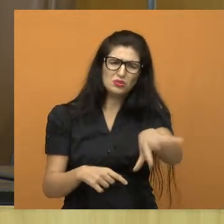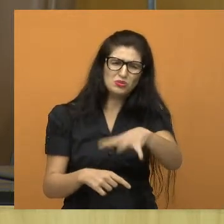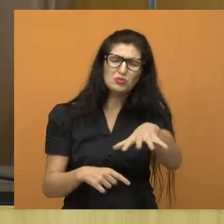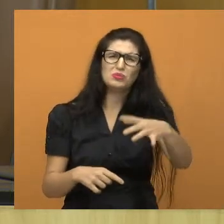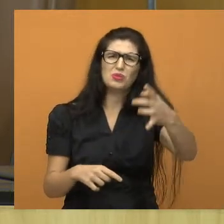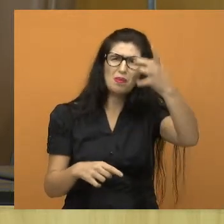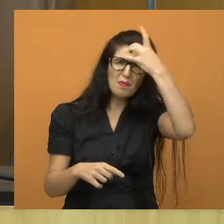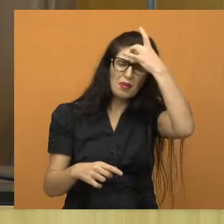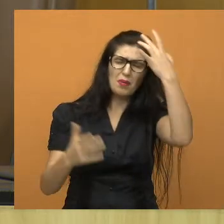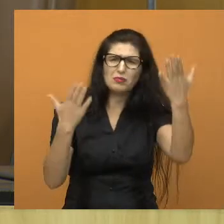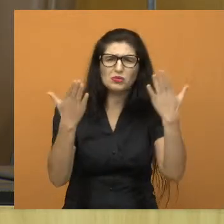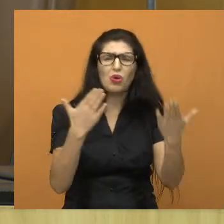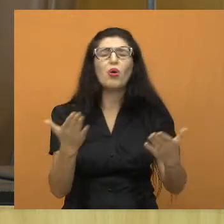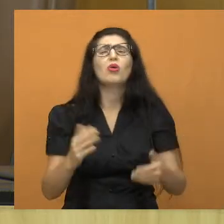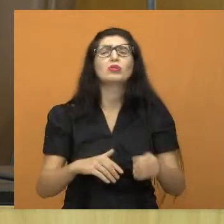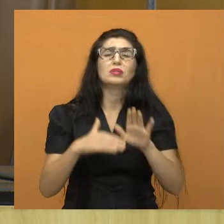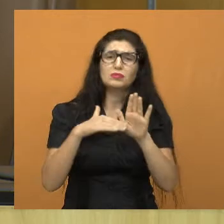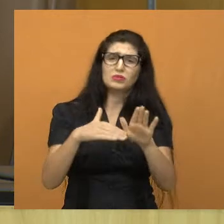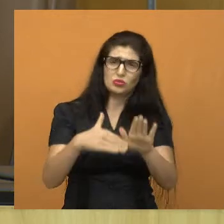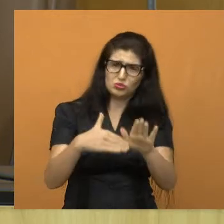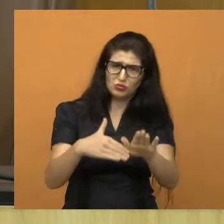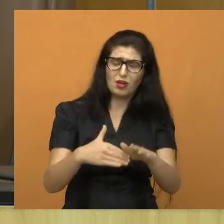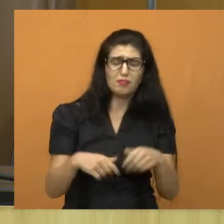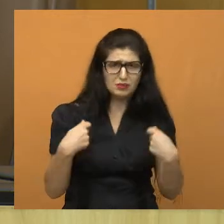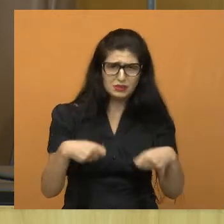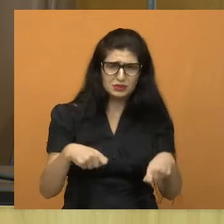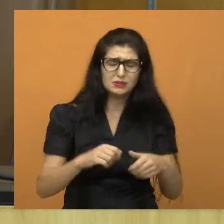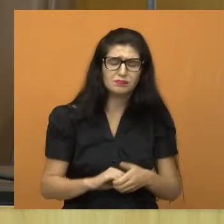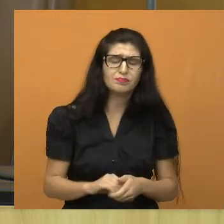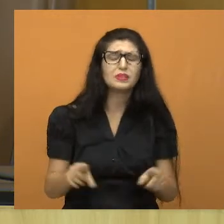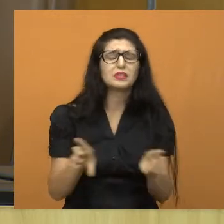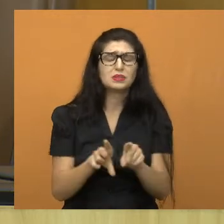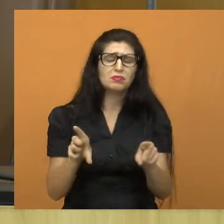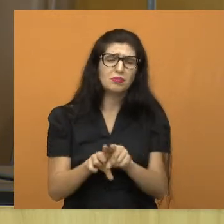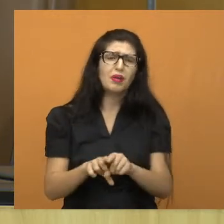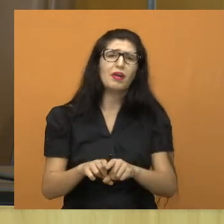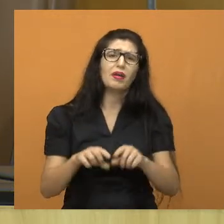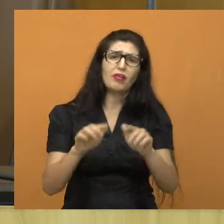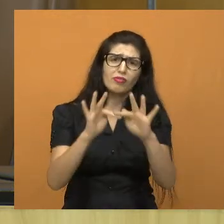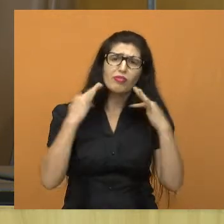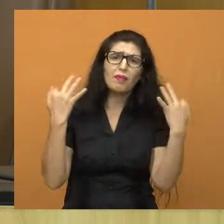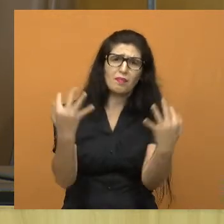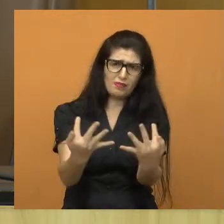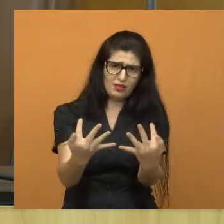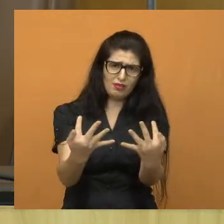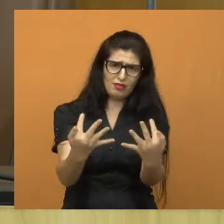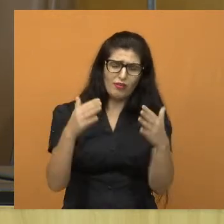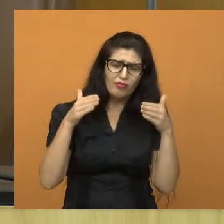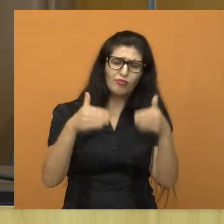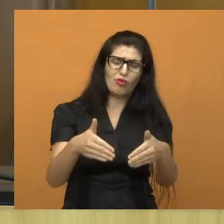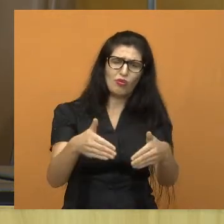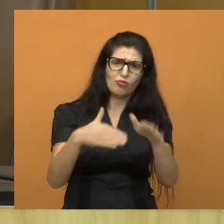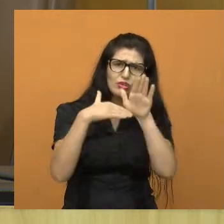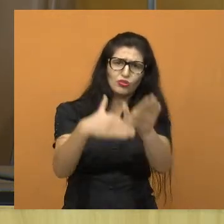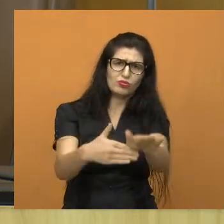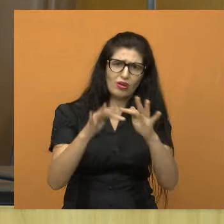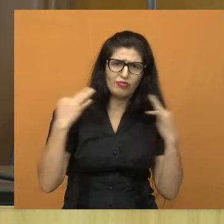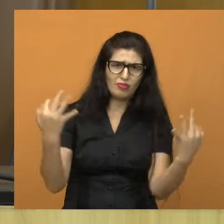abrange toda a política pública da assistência social, mas que está voltado para a família. E o CREAS, que é o